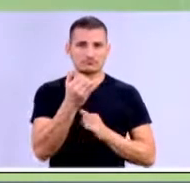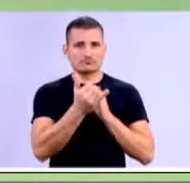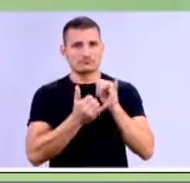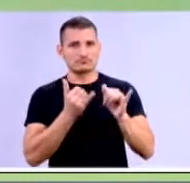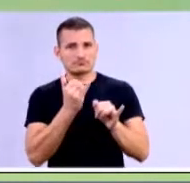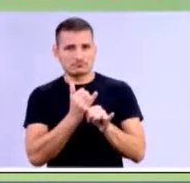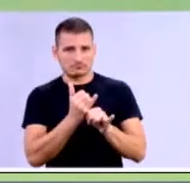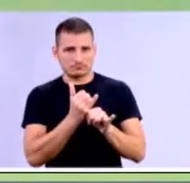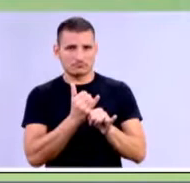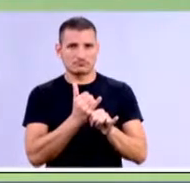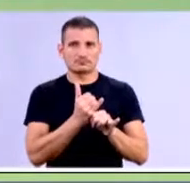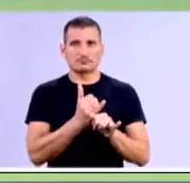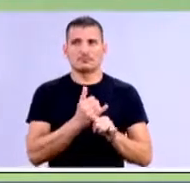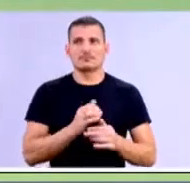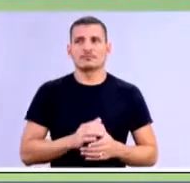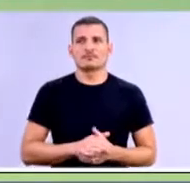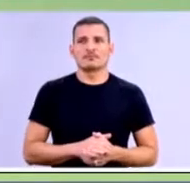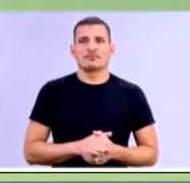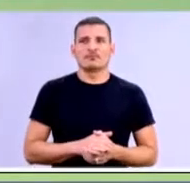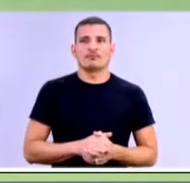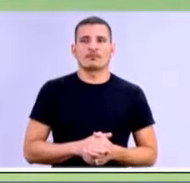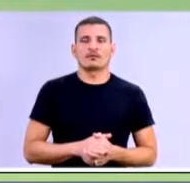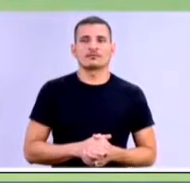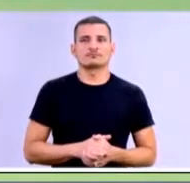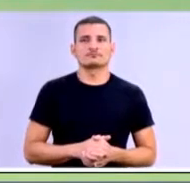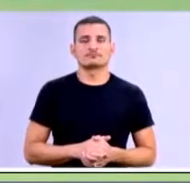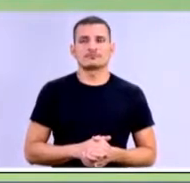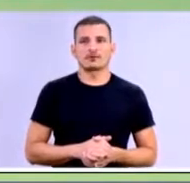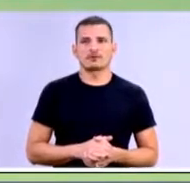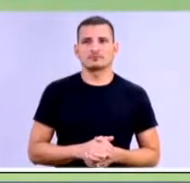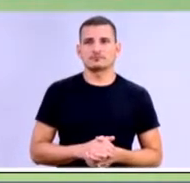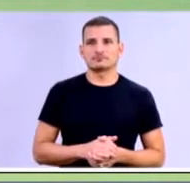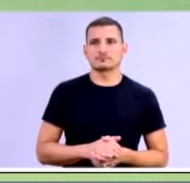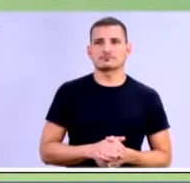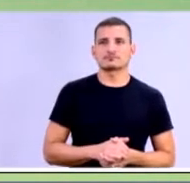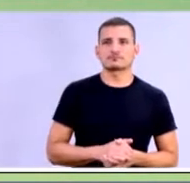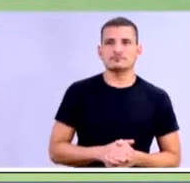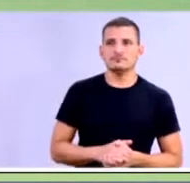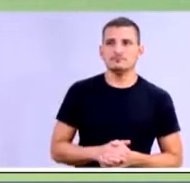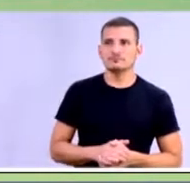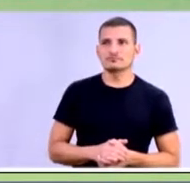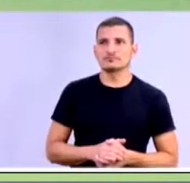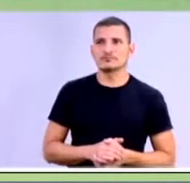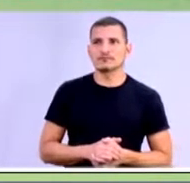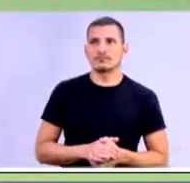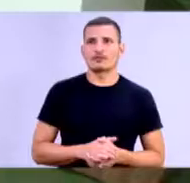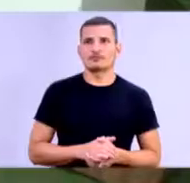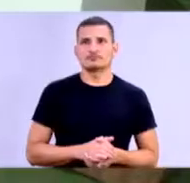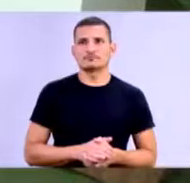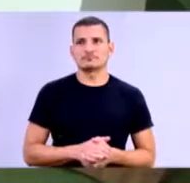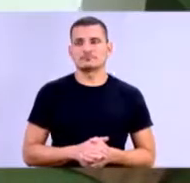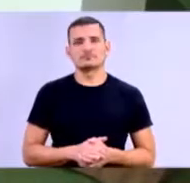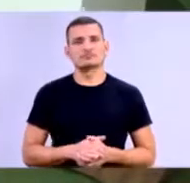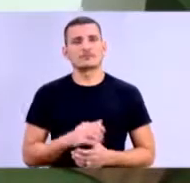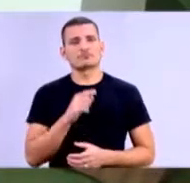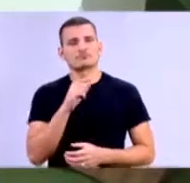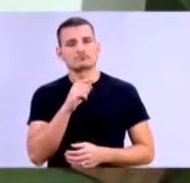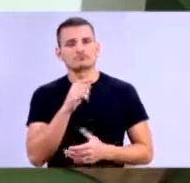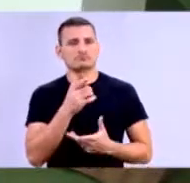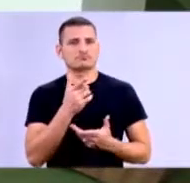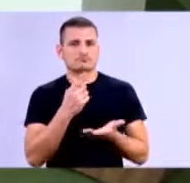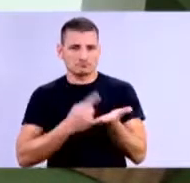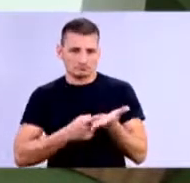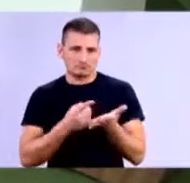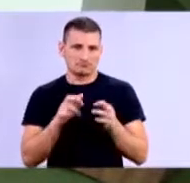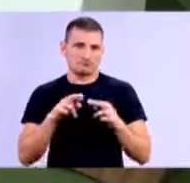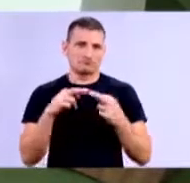meio de redes sociais digitais. Professora, por esse meio, não dá para marcar uma reunião para estudar para a prova?